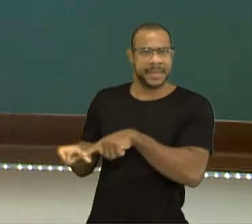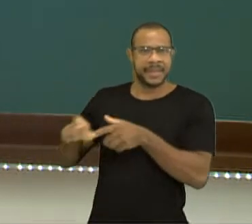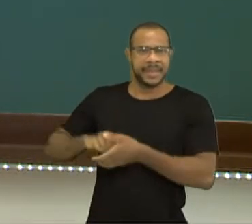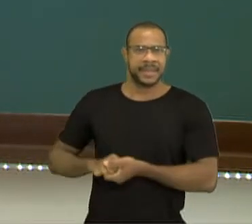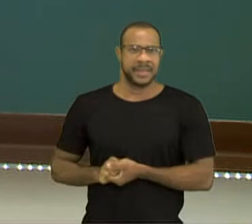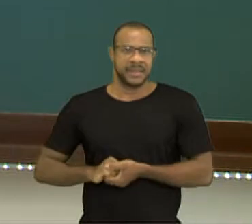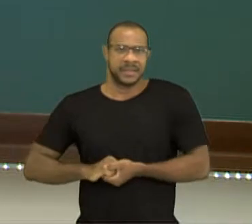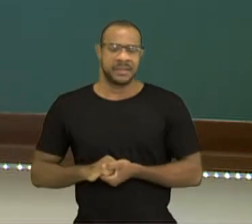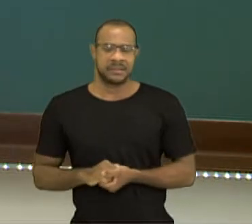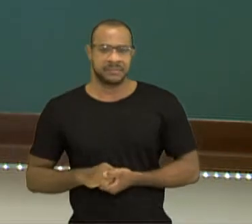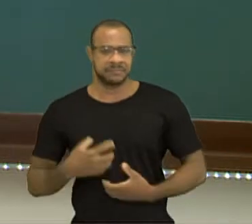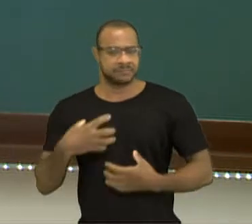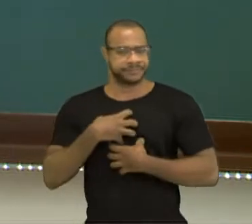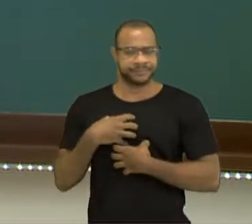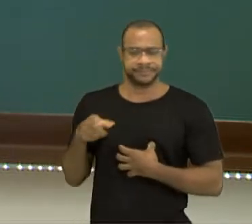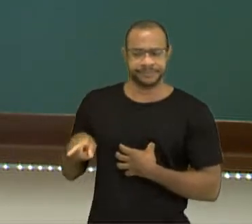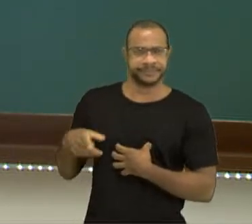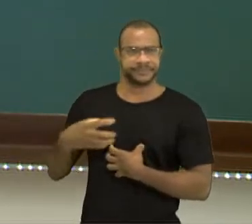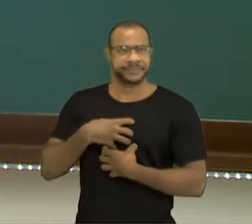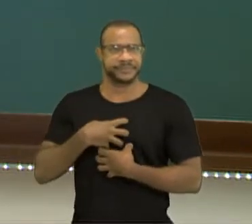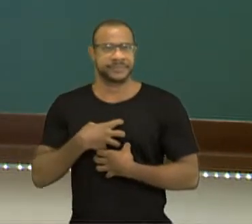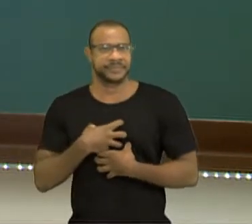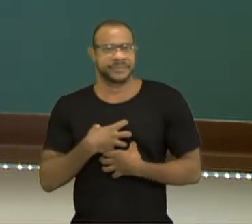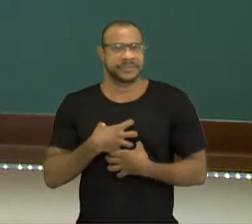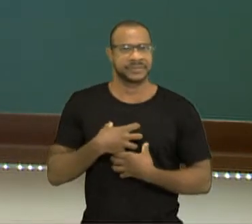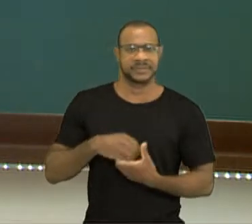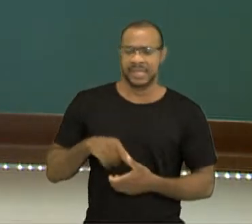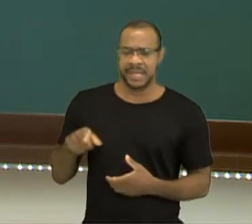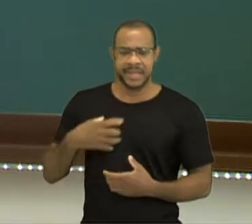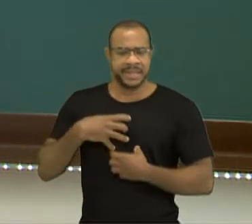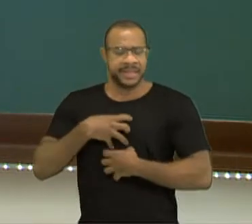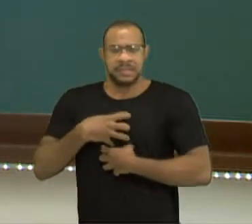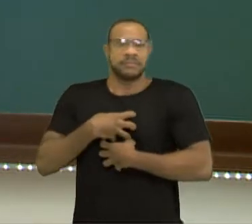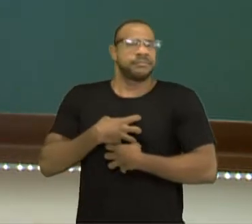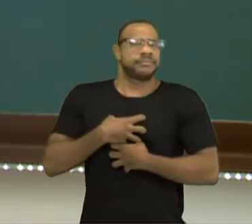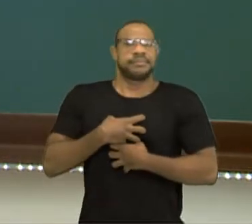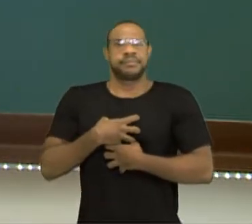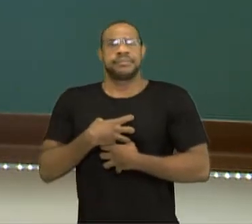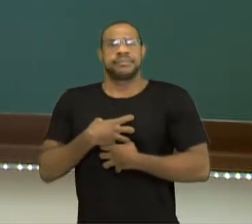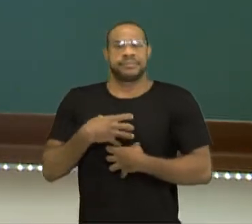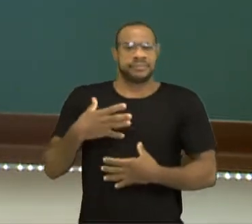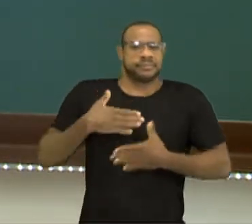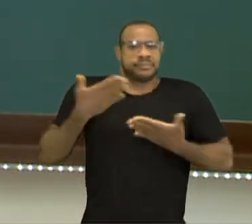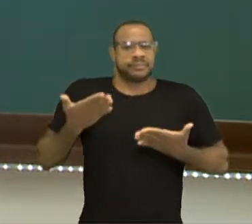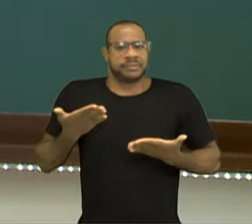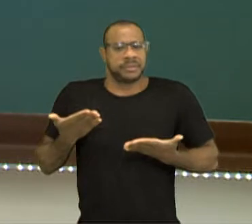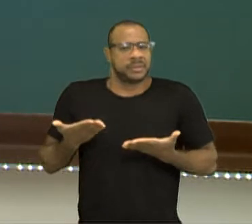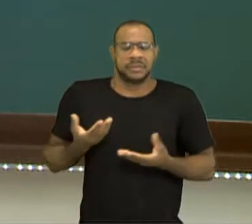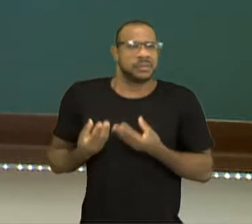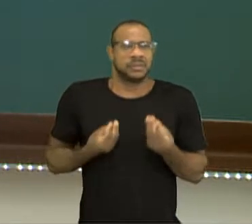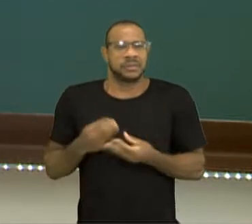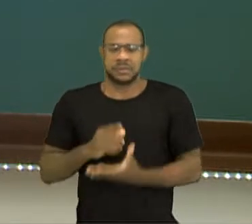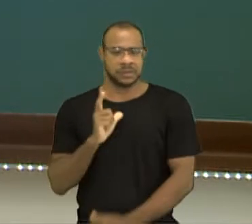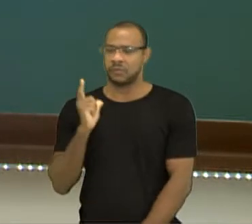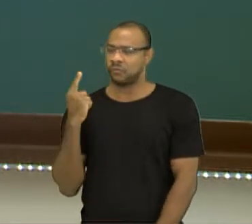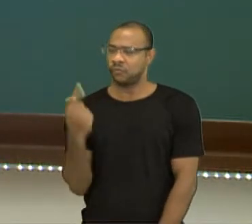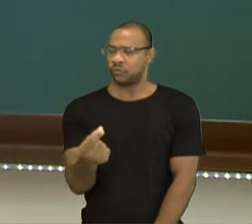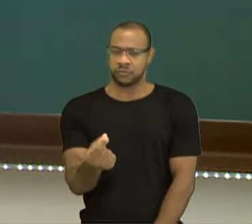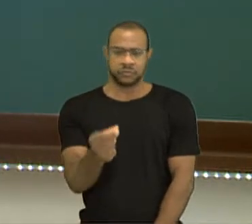ter surtado, digamos assim, né? Esse verbo aqui, freak out, de enlouquecer, de surtar com alguma coisa, e